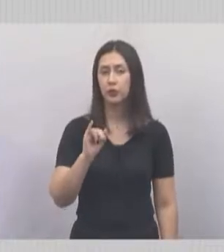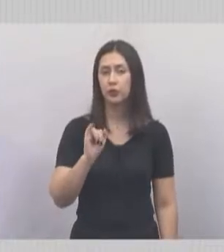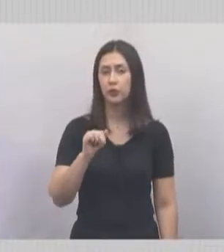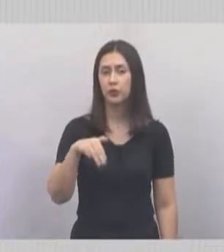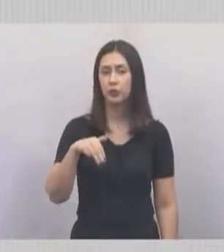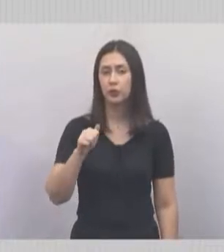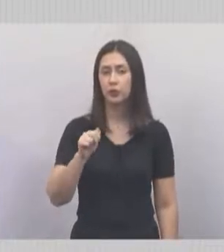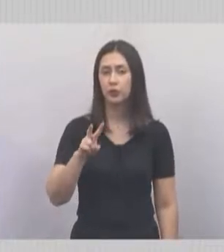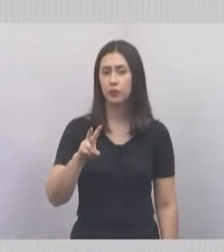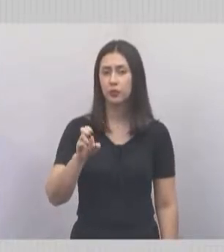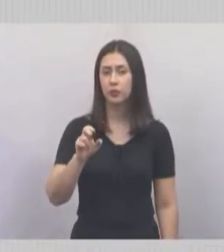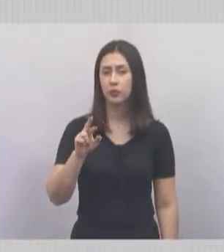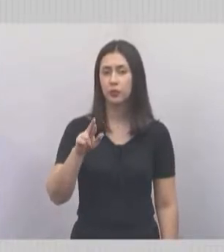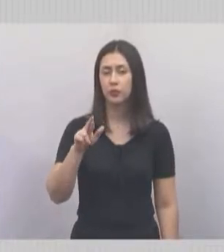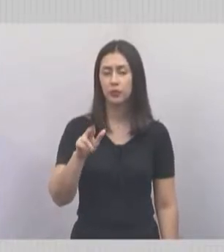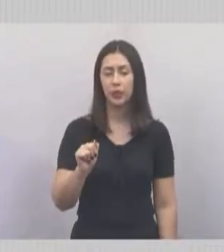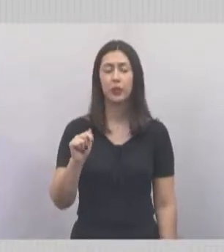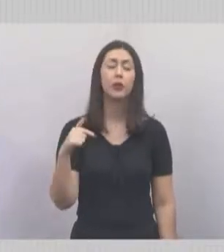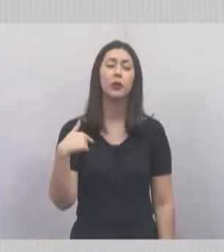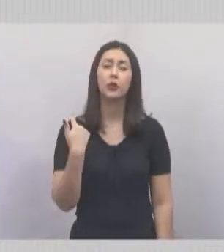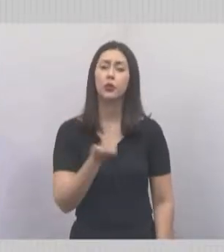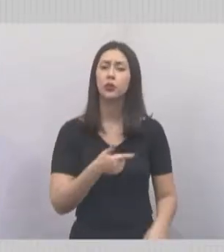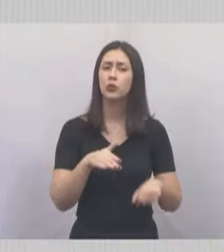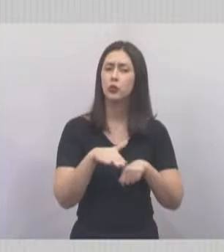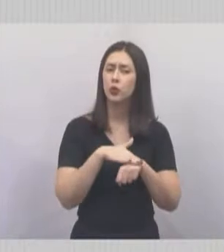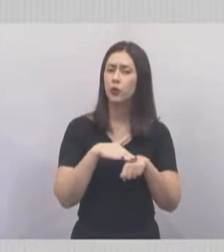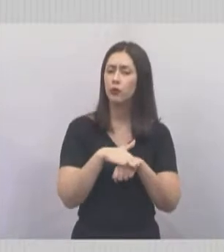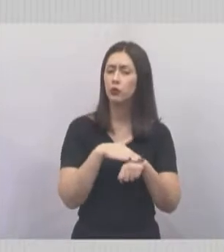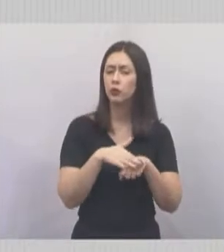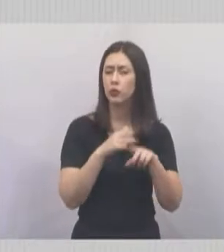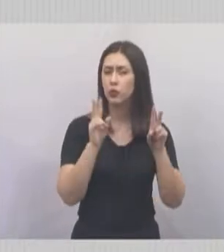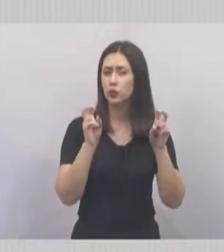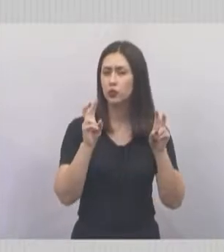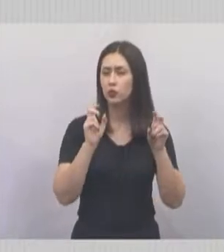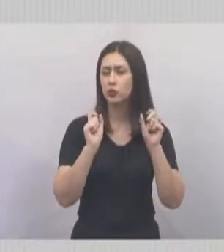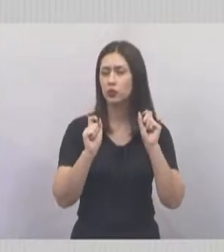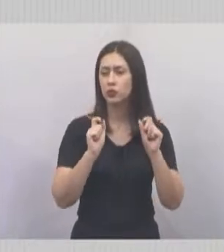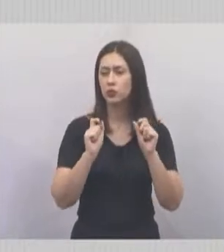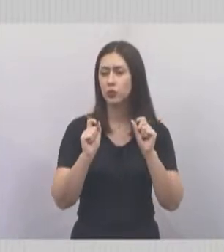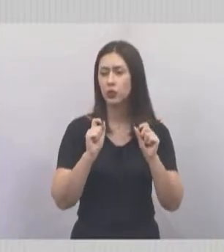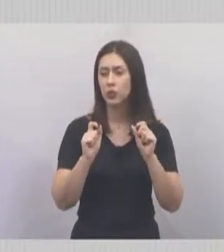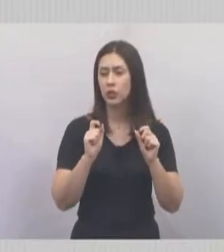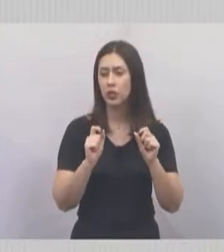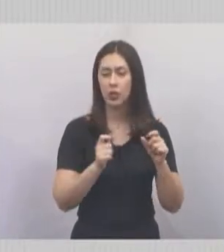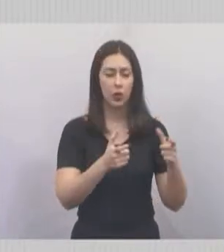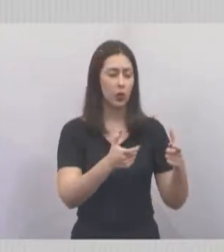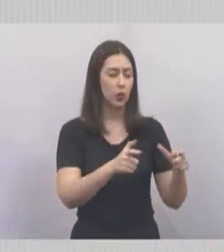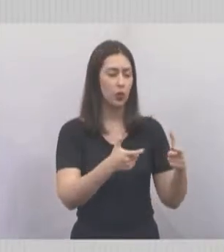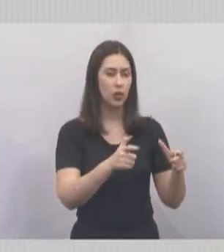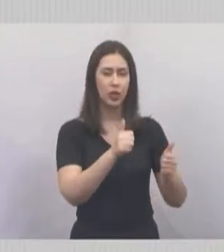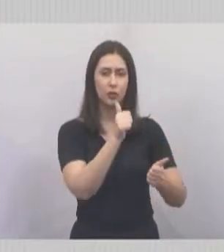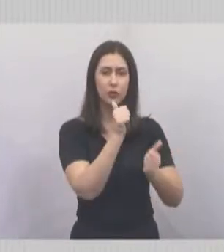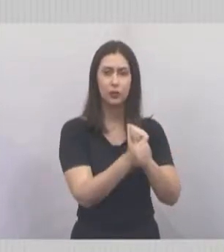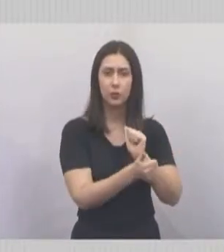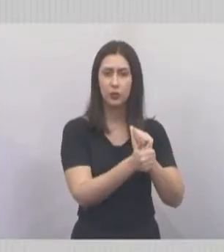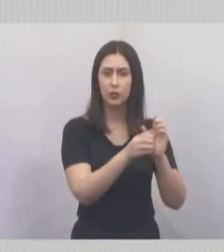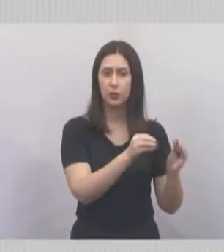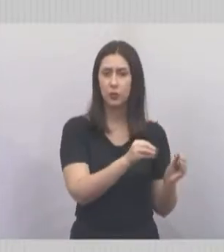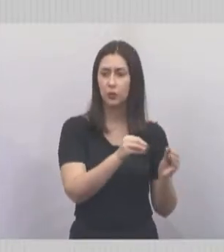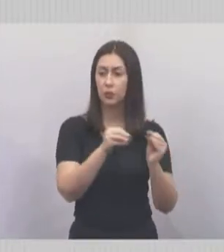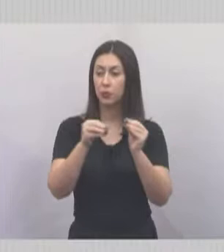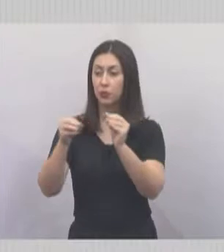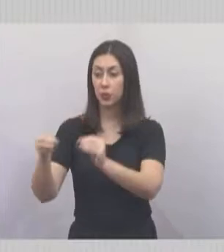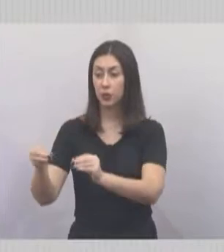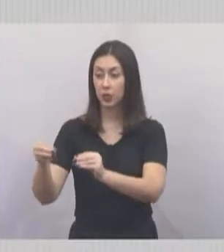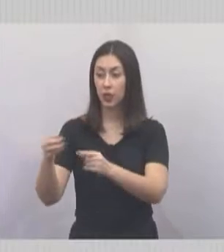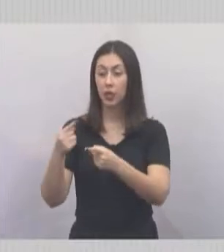Conversamos sobre a mudança de local onde eles praticam o esporte,